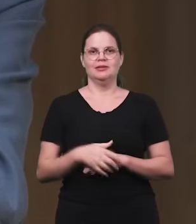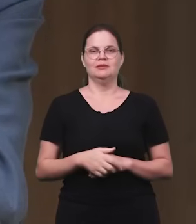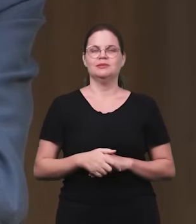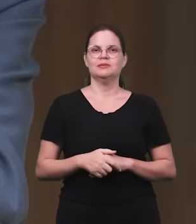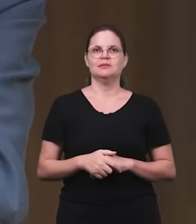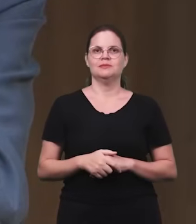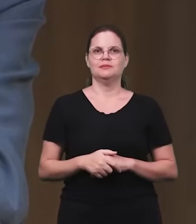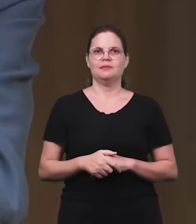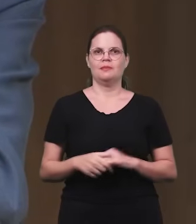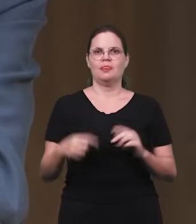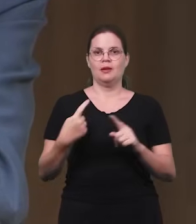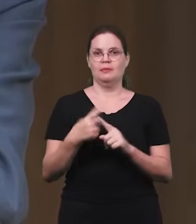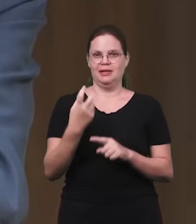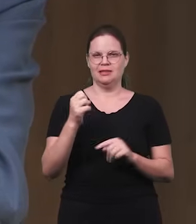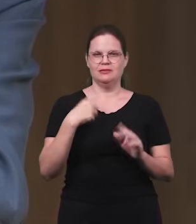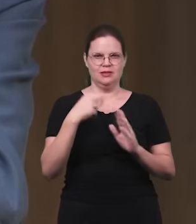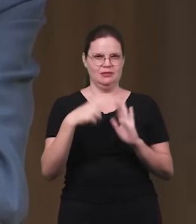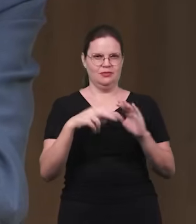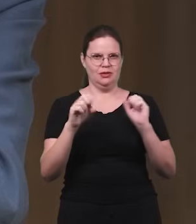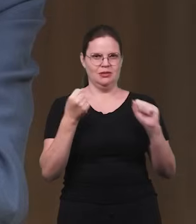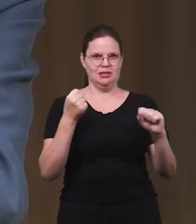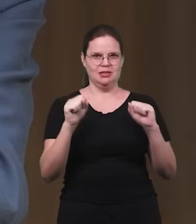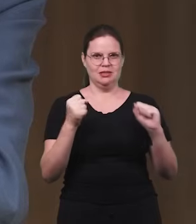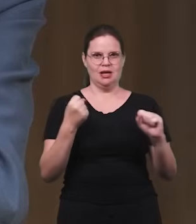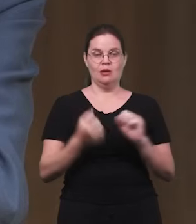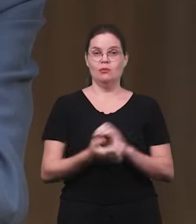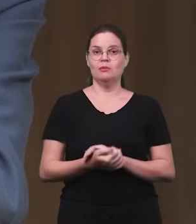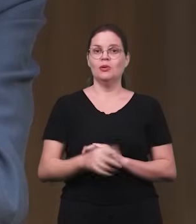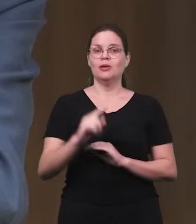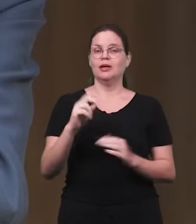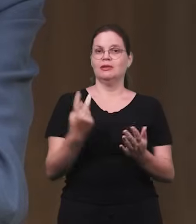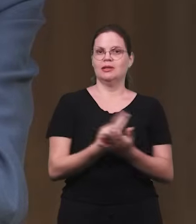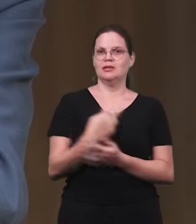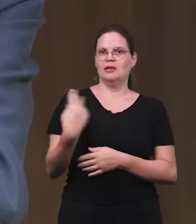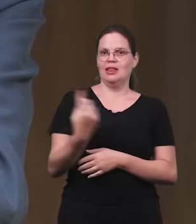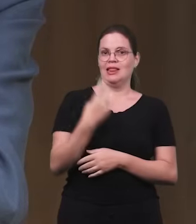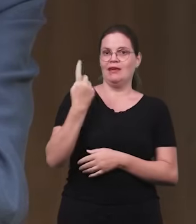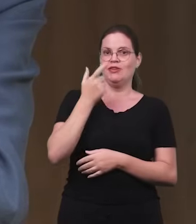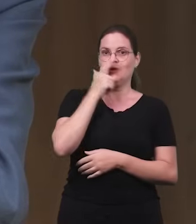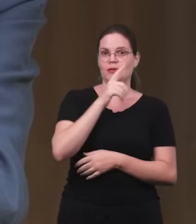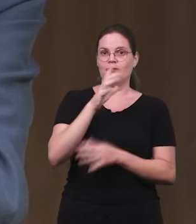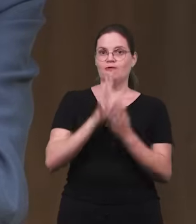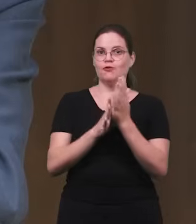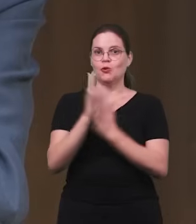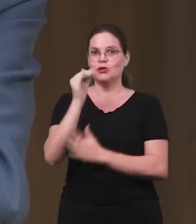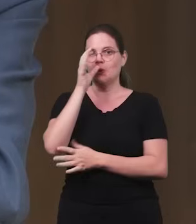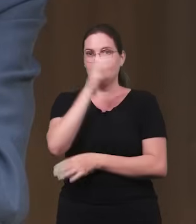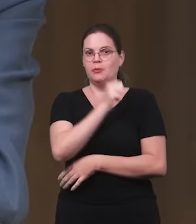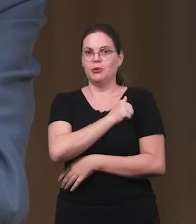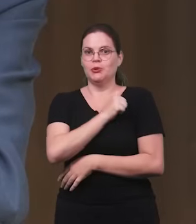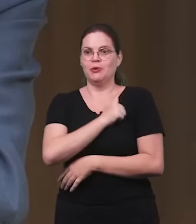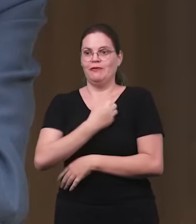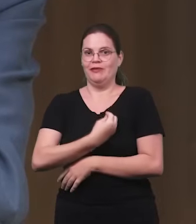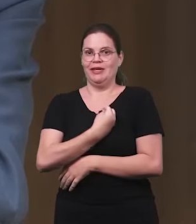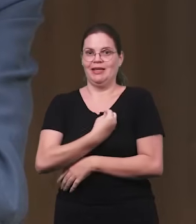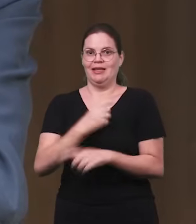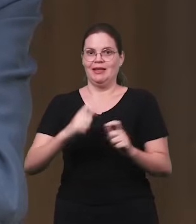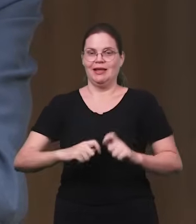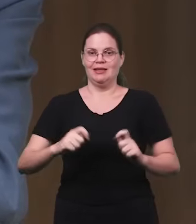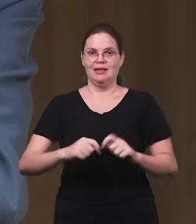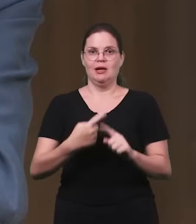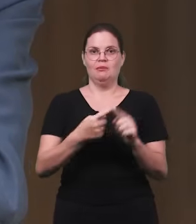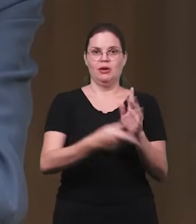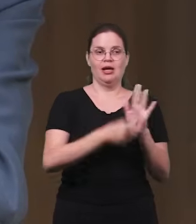para quem for ler o Salmo, ele havia acabado de escapar da morte. Aqui, ele escreve esse Salmo